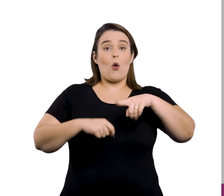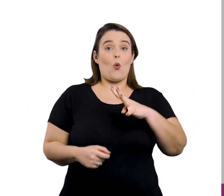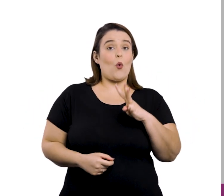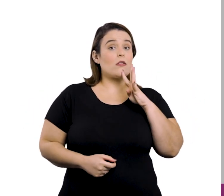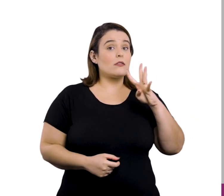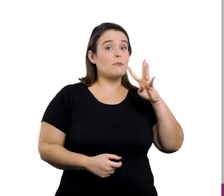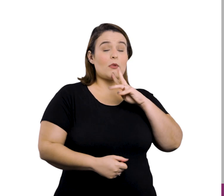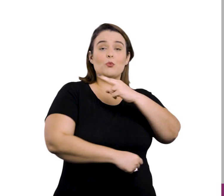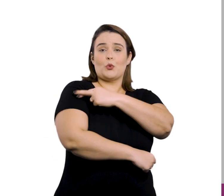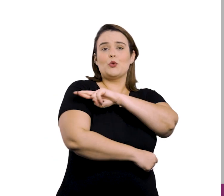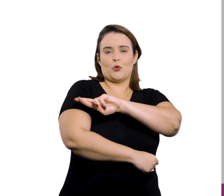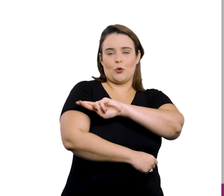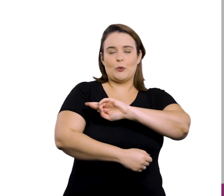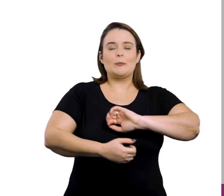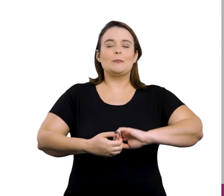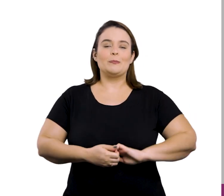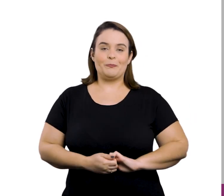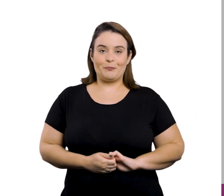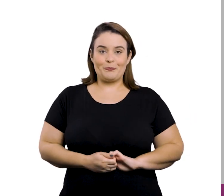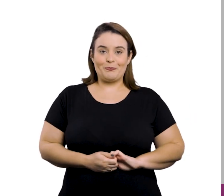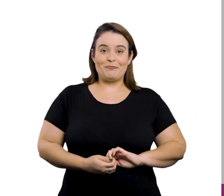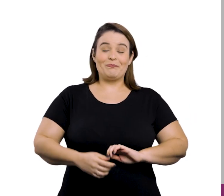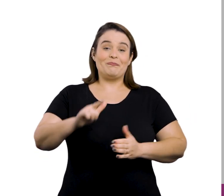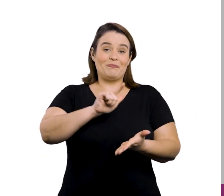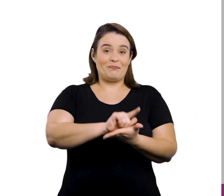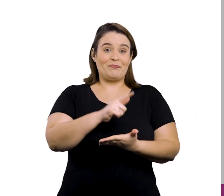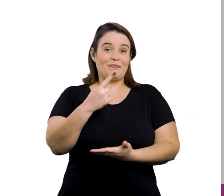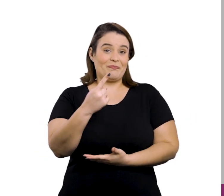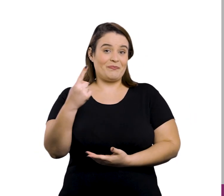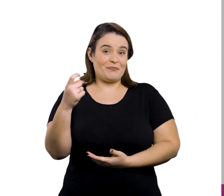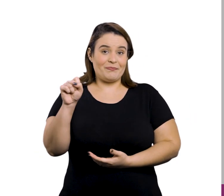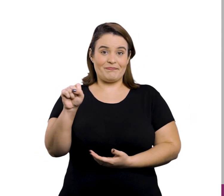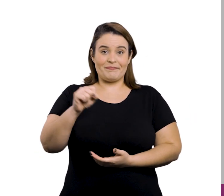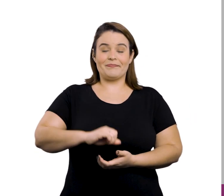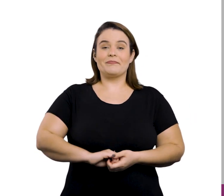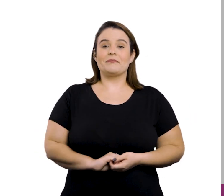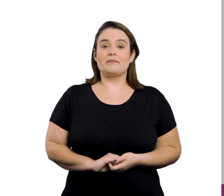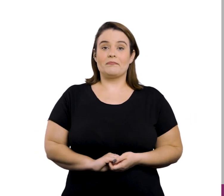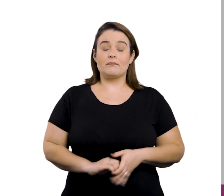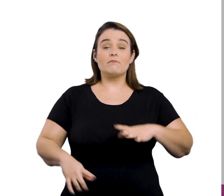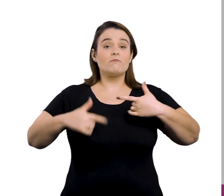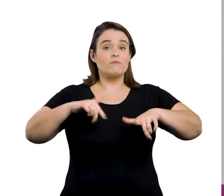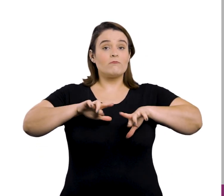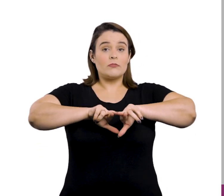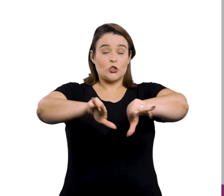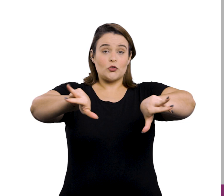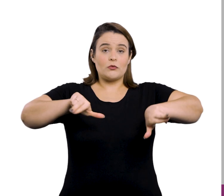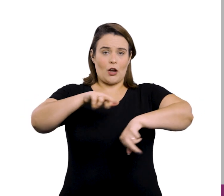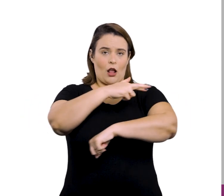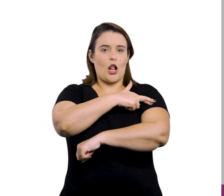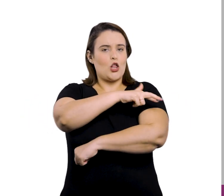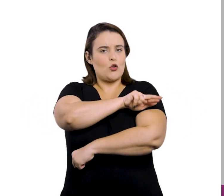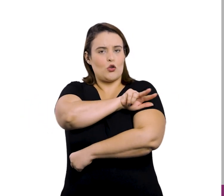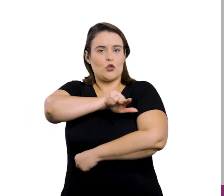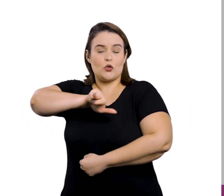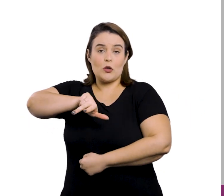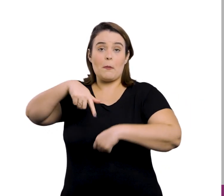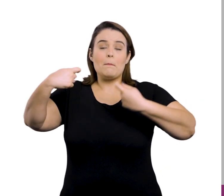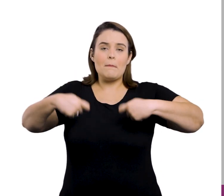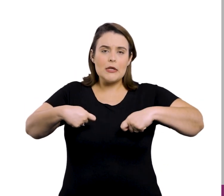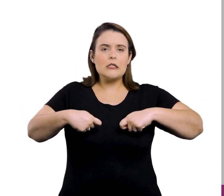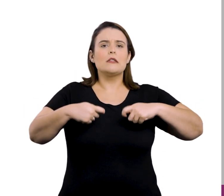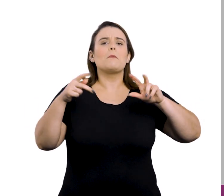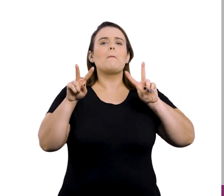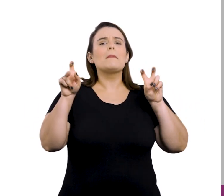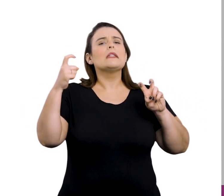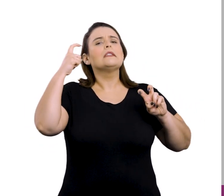conhecimento religioso. Fecha aspas. Página 118. O trabalho com a diversidade religiosa deve tratar das